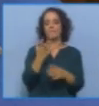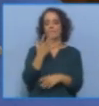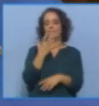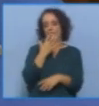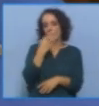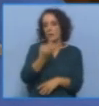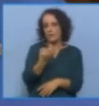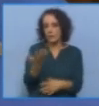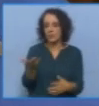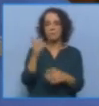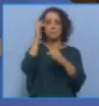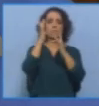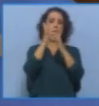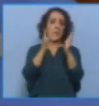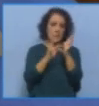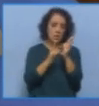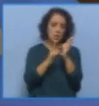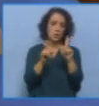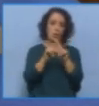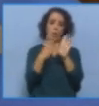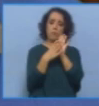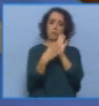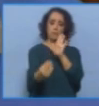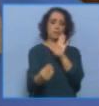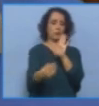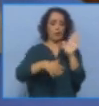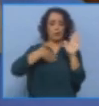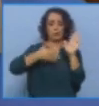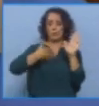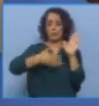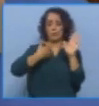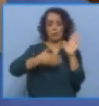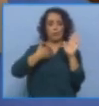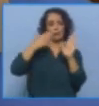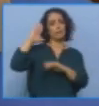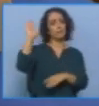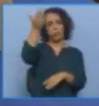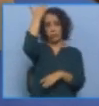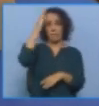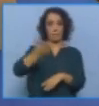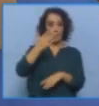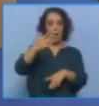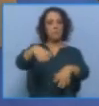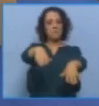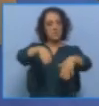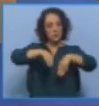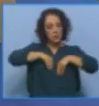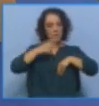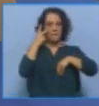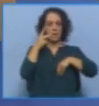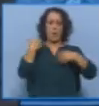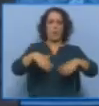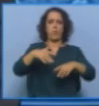Evidentemente que Cristo é o modelo da generosidade suma. Primeiro assumiu a nossa vida. É uma aventura